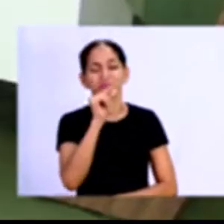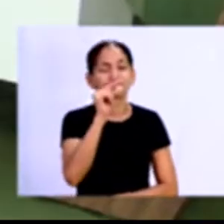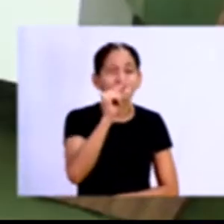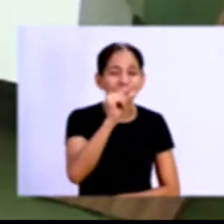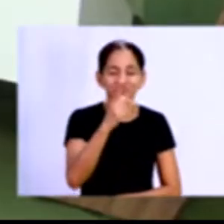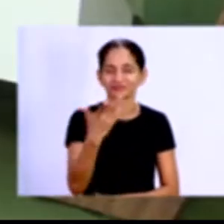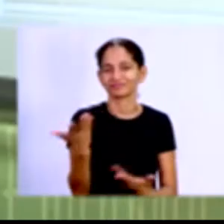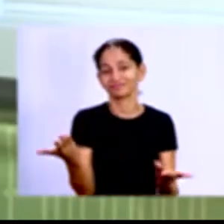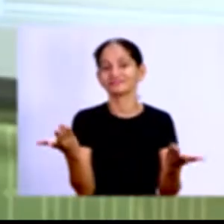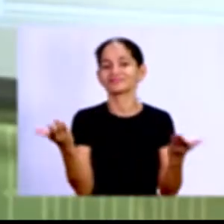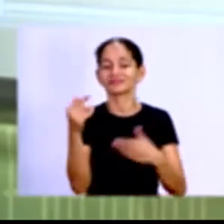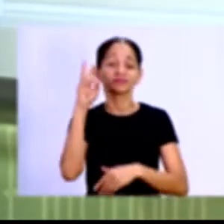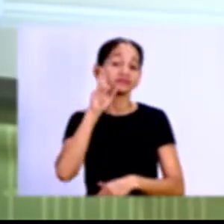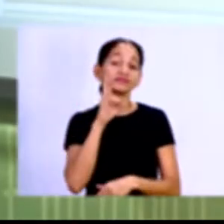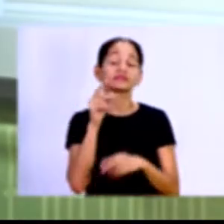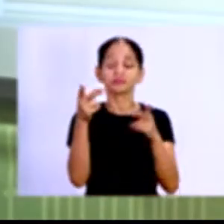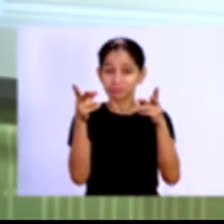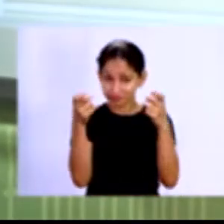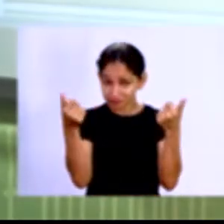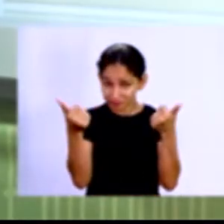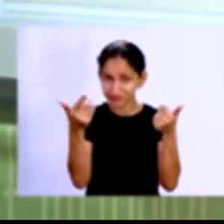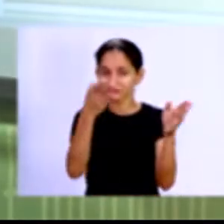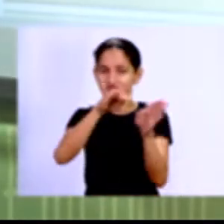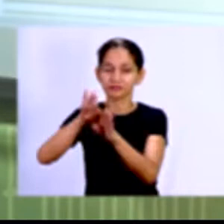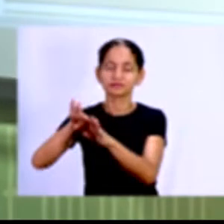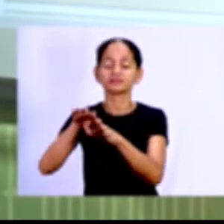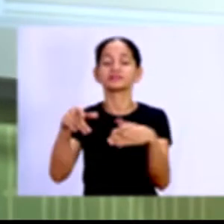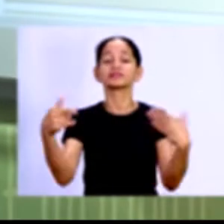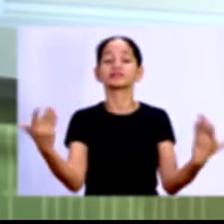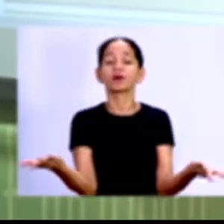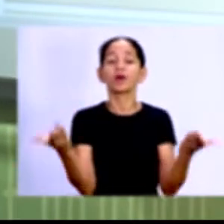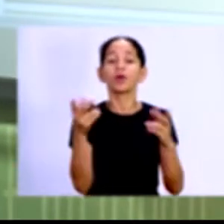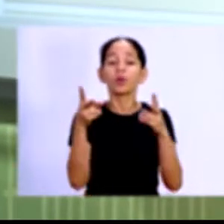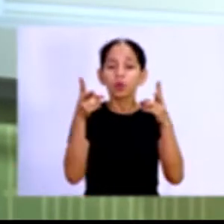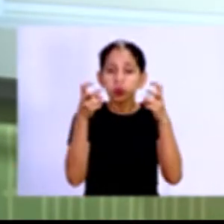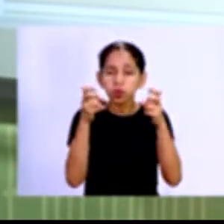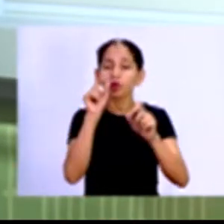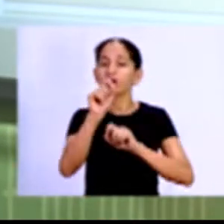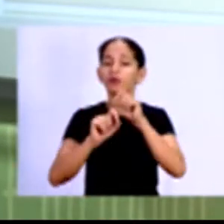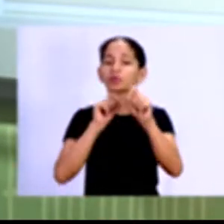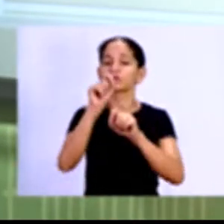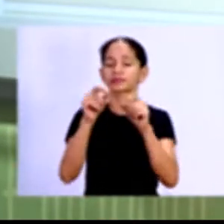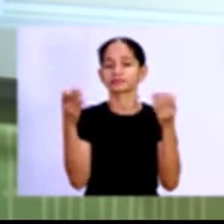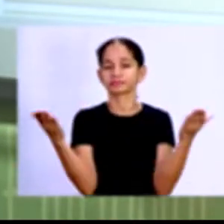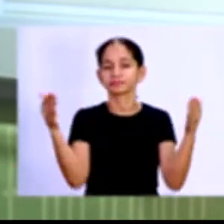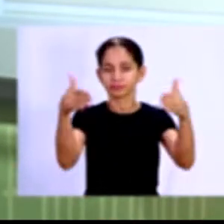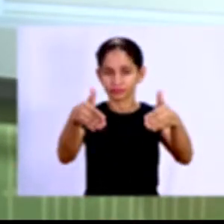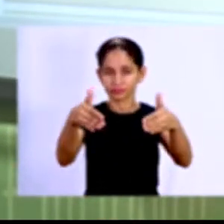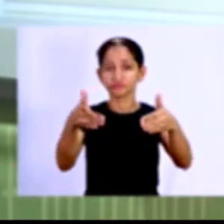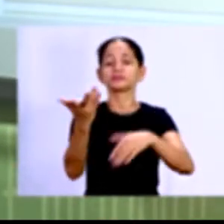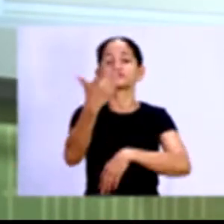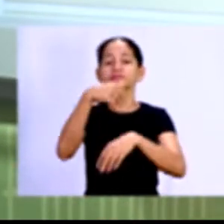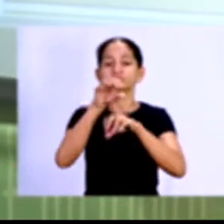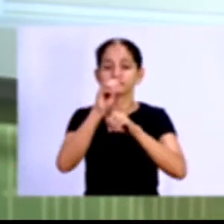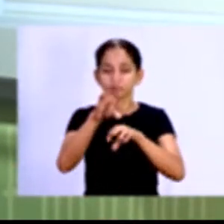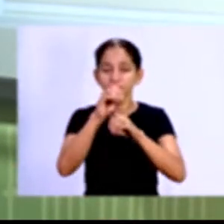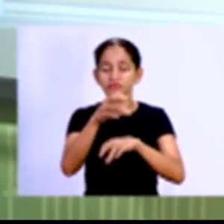Então, como você pode observar, um índice que chama a nossa atenção é voltado para a educação,